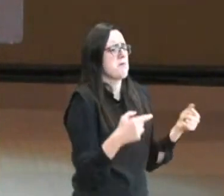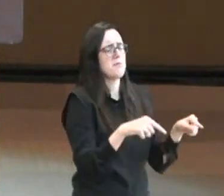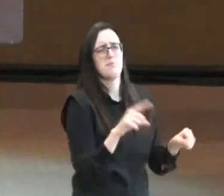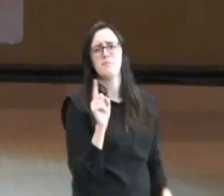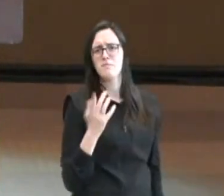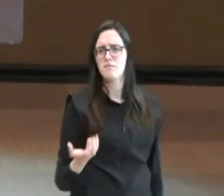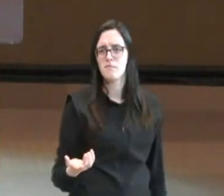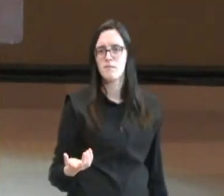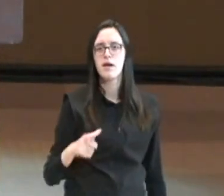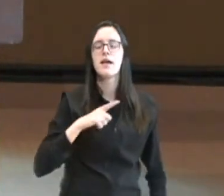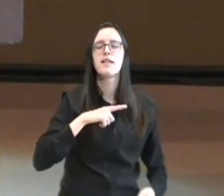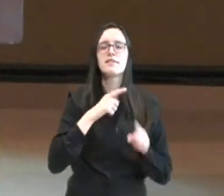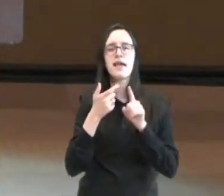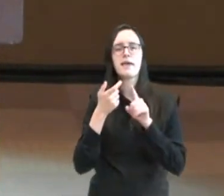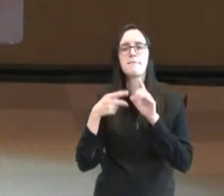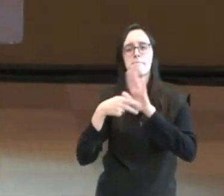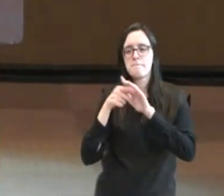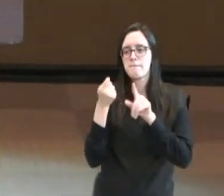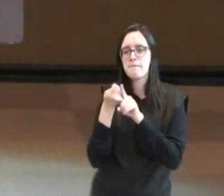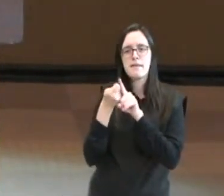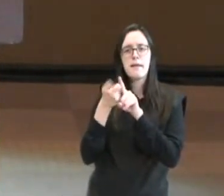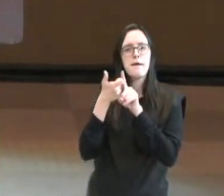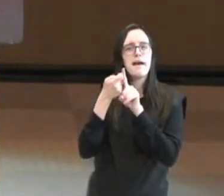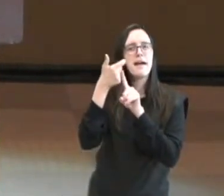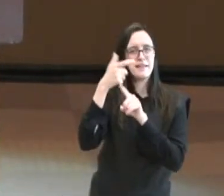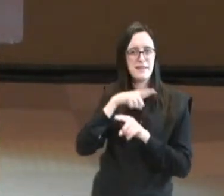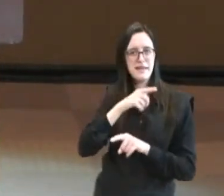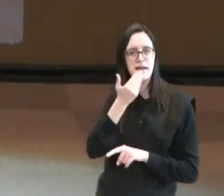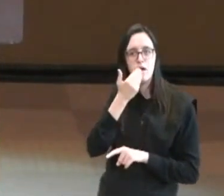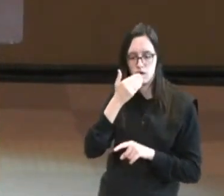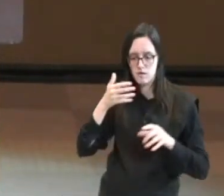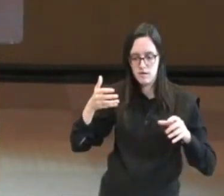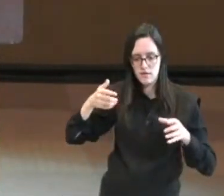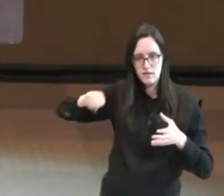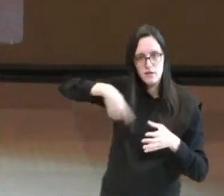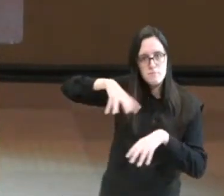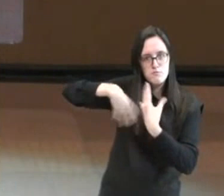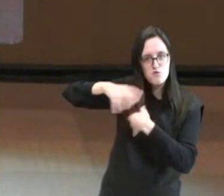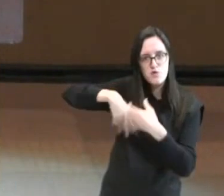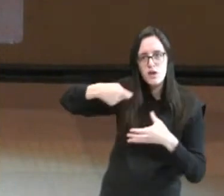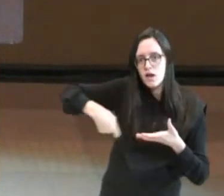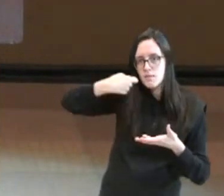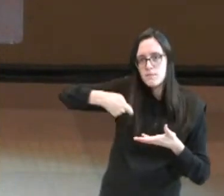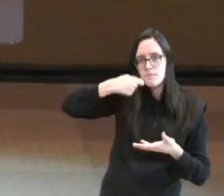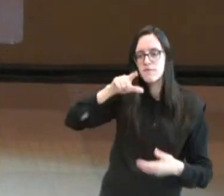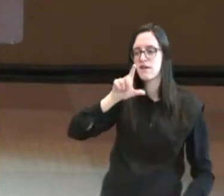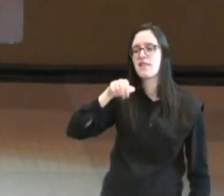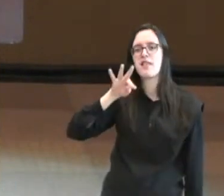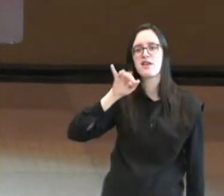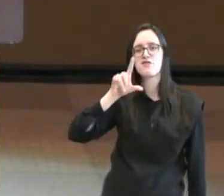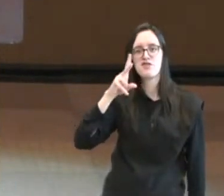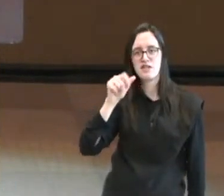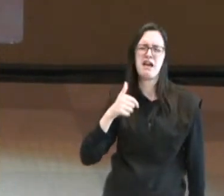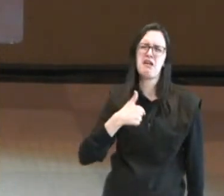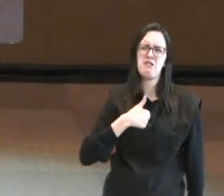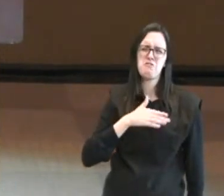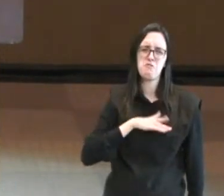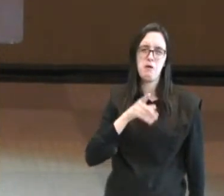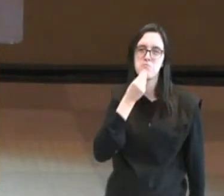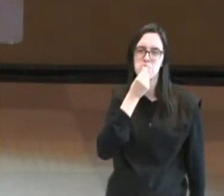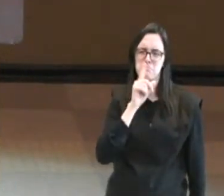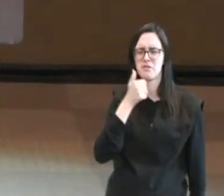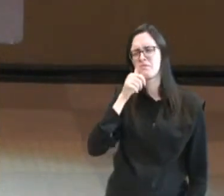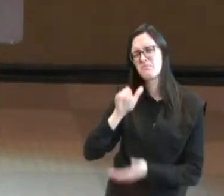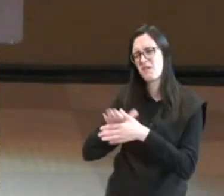Lentilhas, não, tem que comer sopa de lentilha, pastor. Por quê? Eu nem acho muito gostoso. Às vezes a